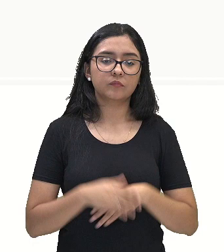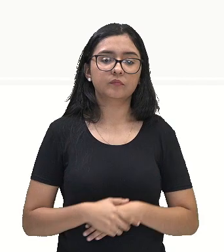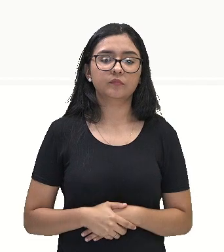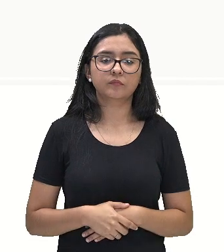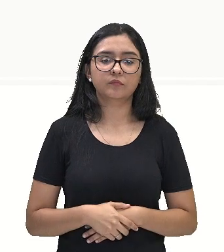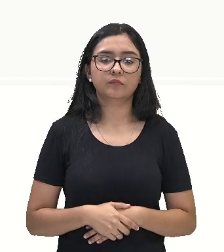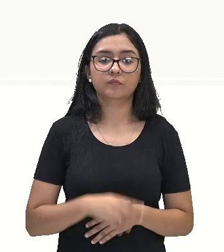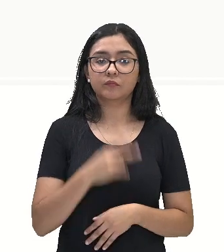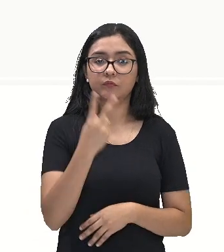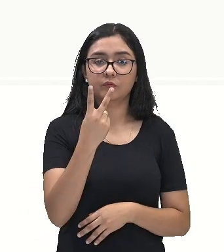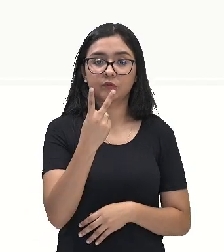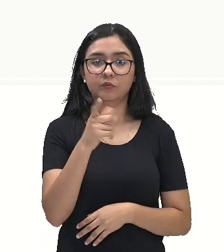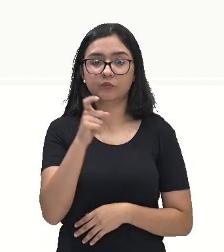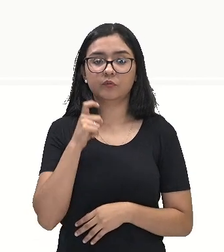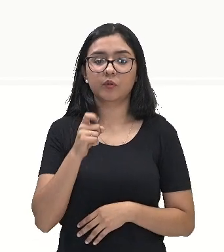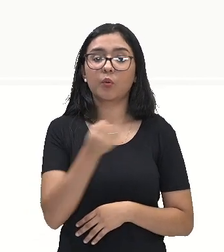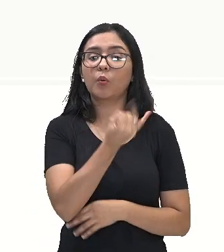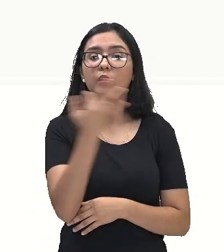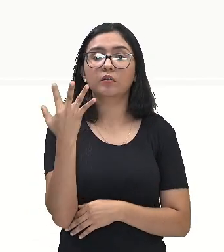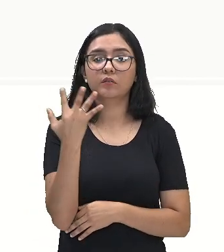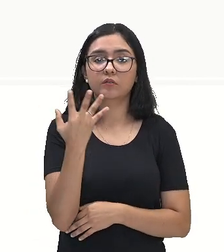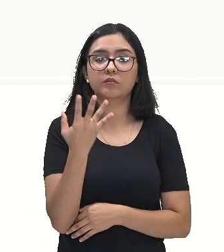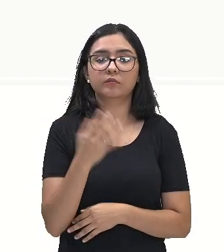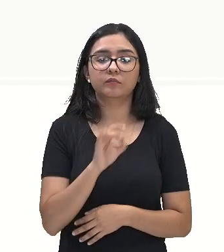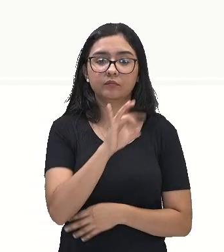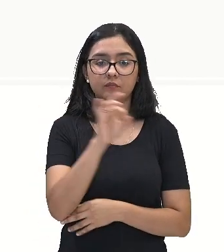Car mais quantas unidades